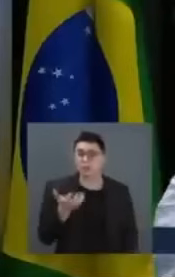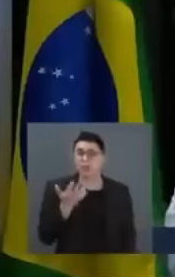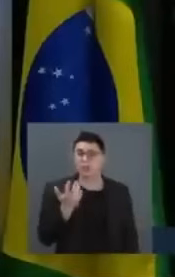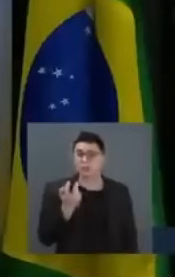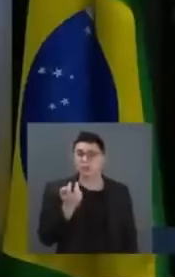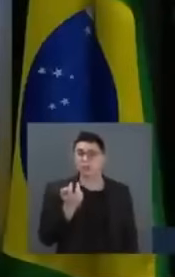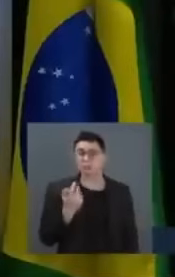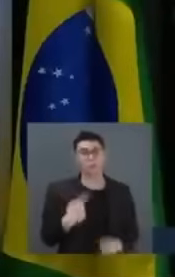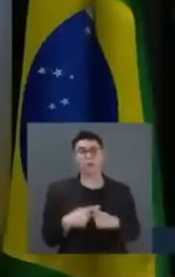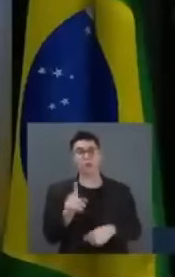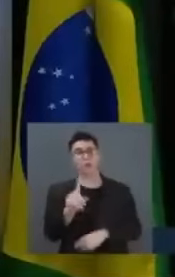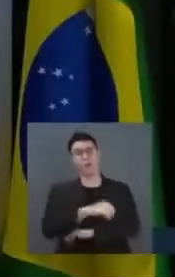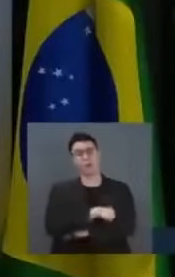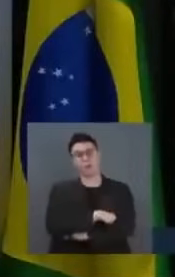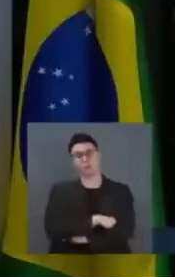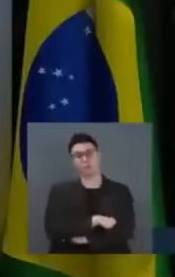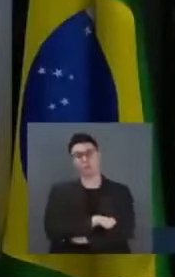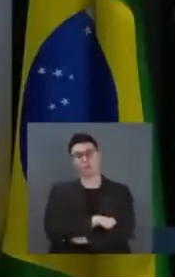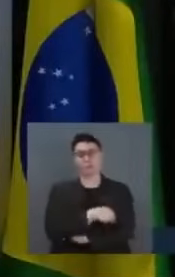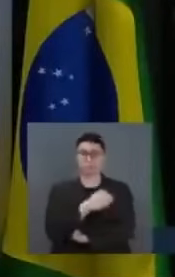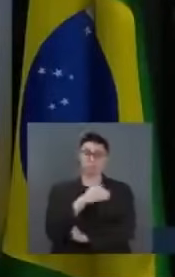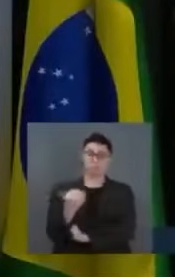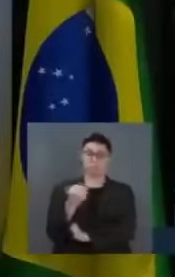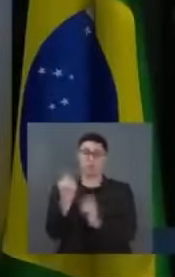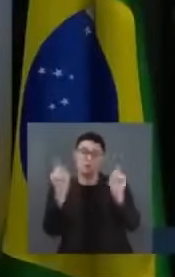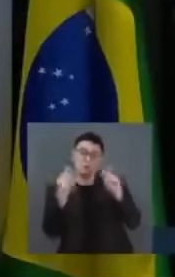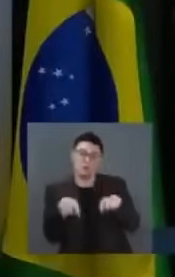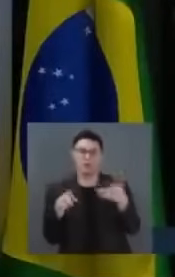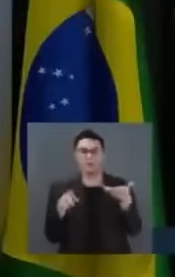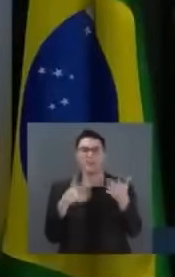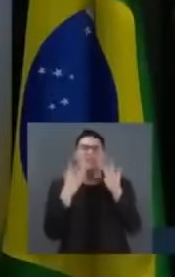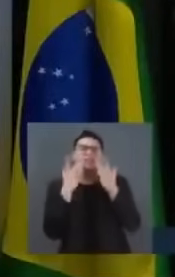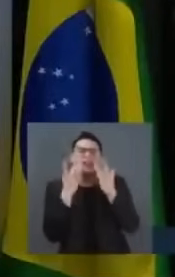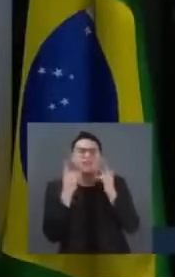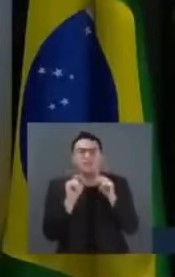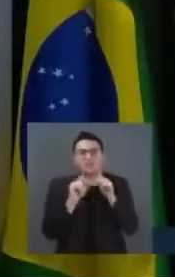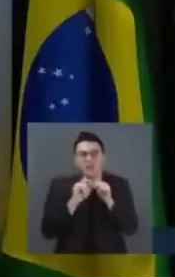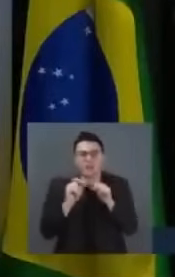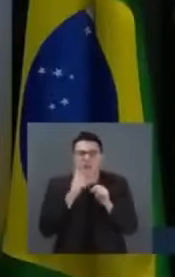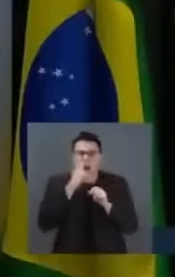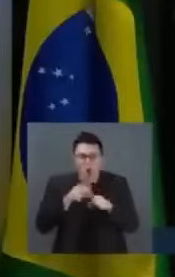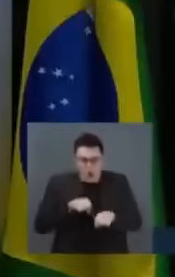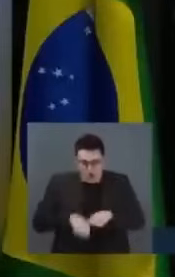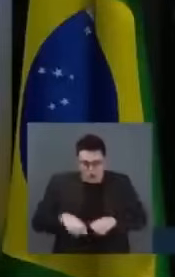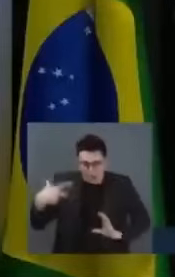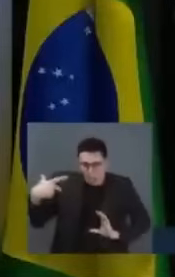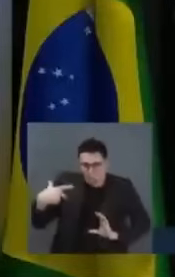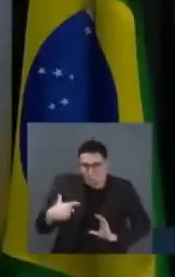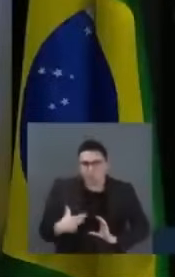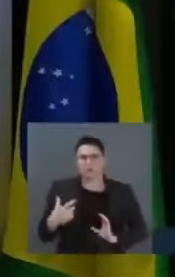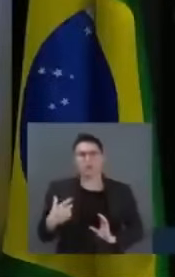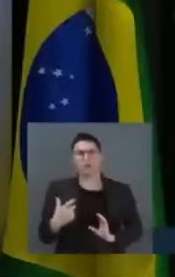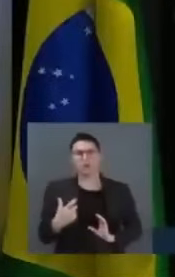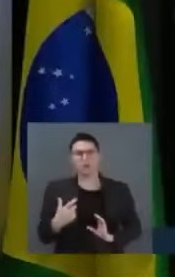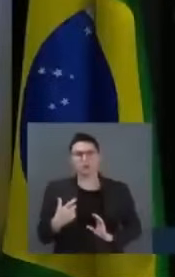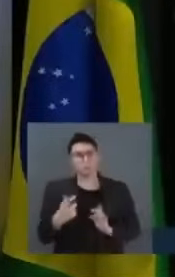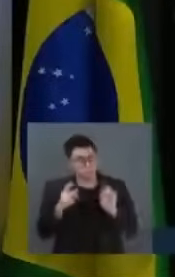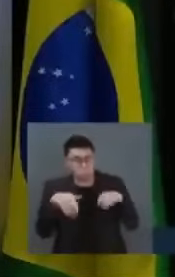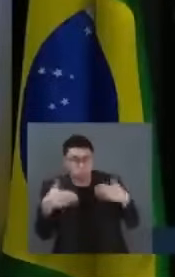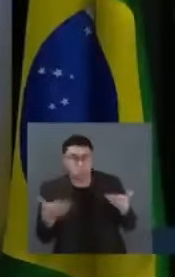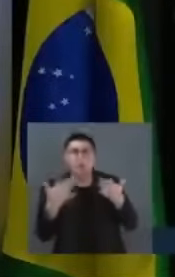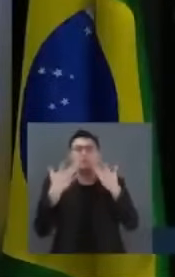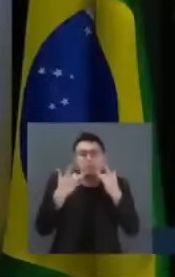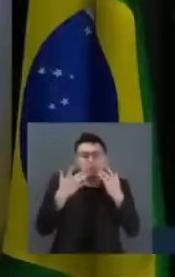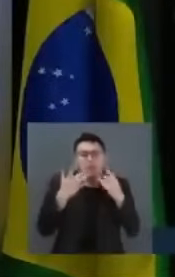Por que não? Se encenaram um homicídio aqui ontem, que encenem o estupro.